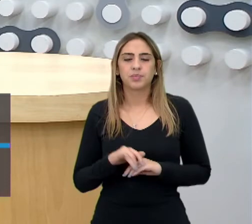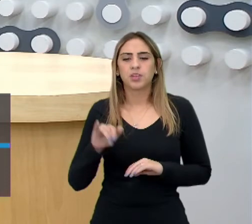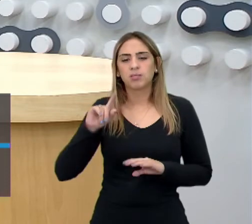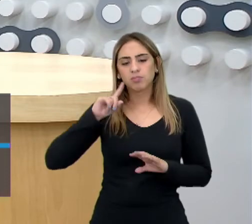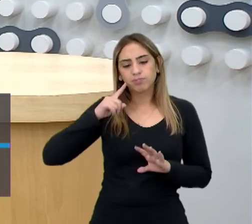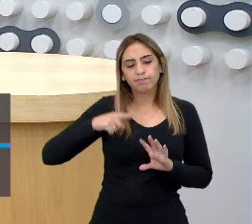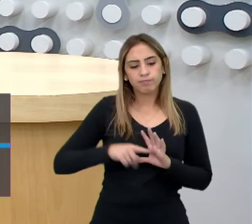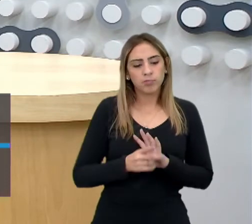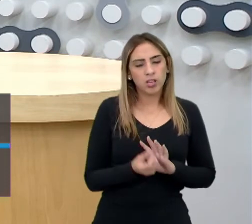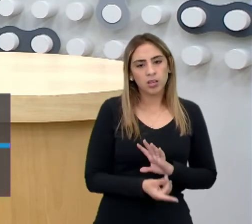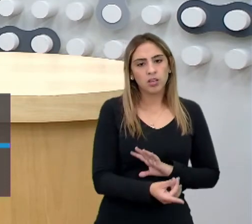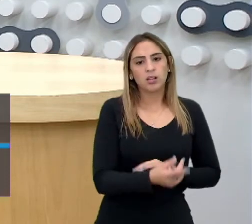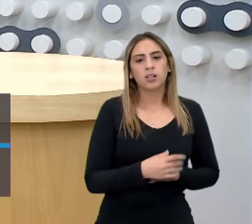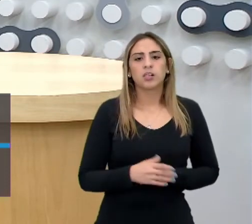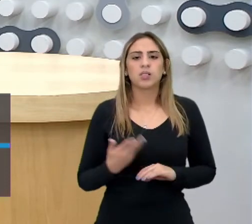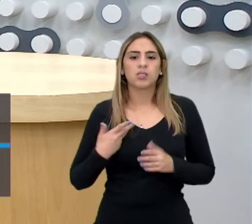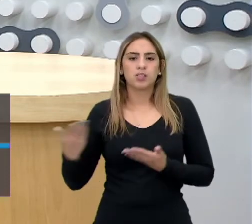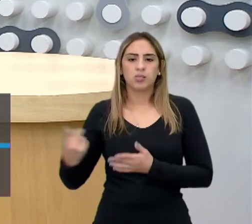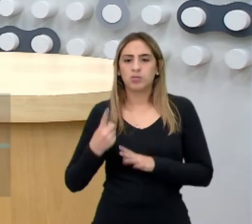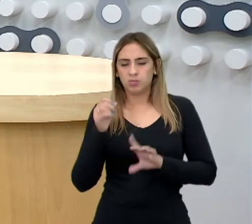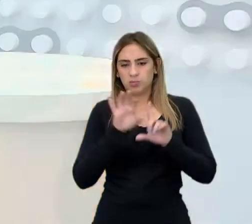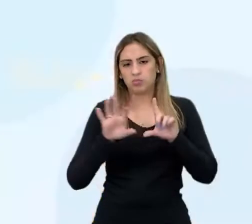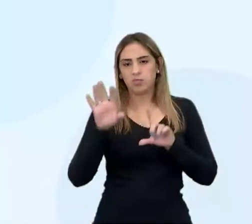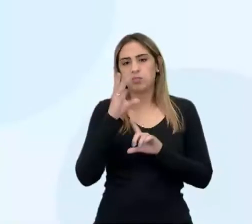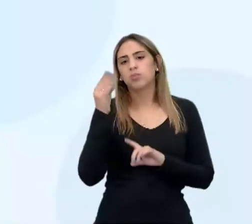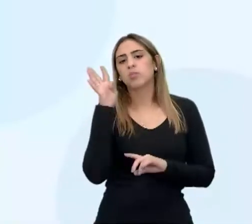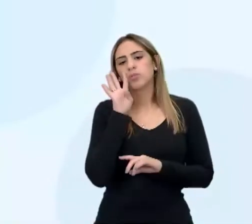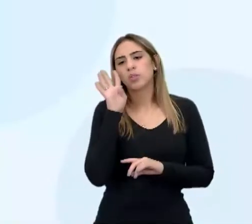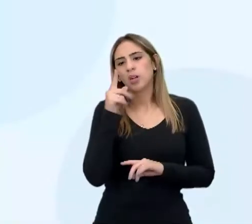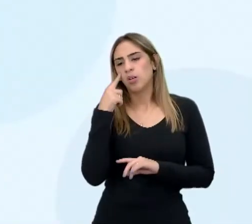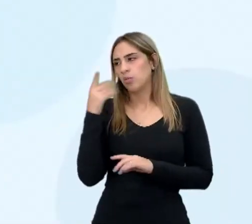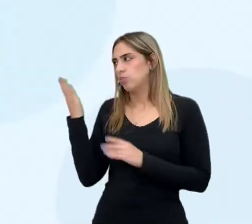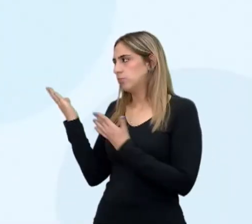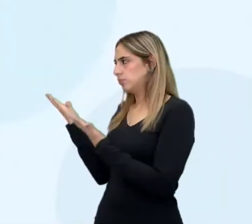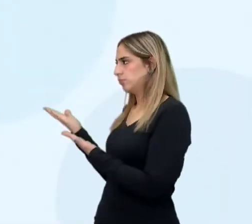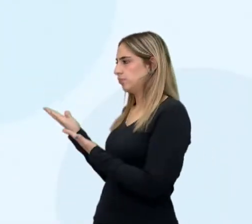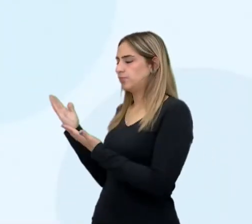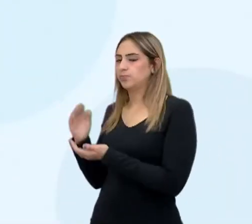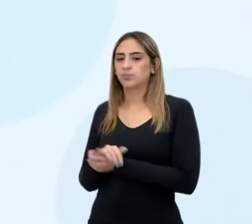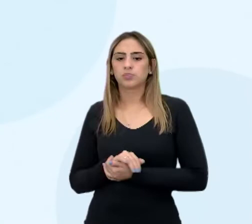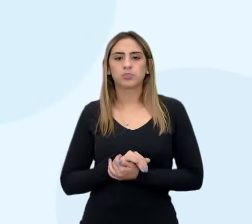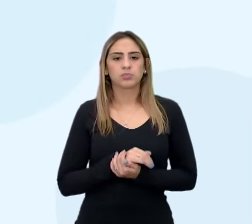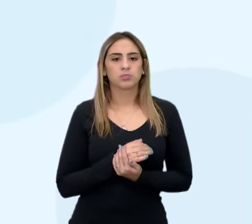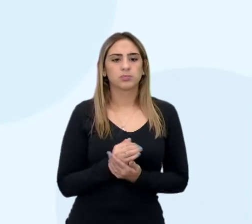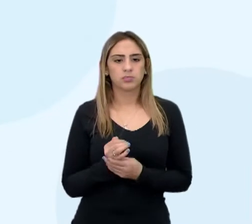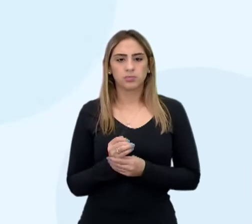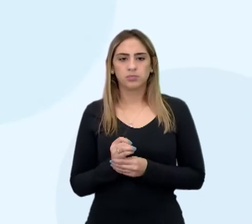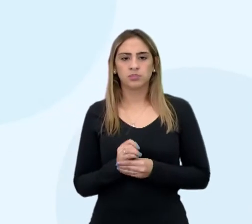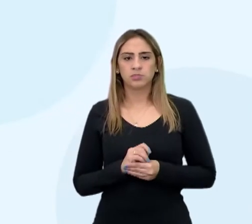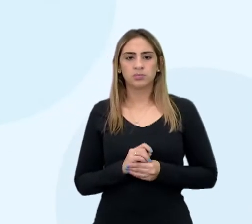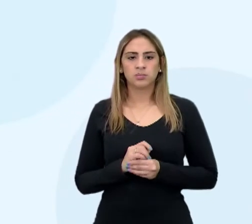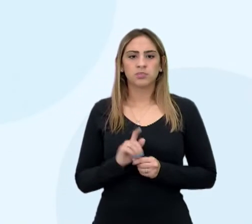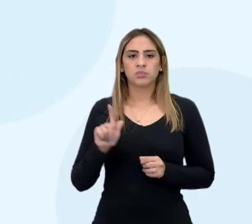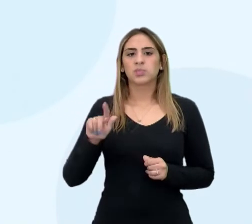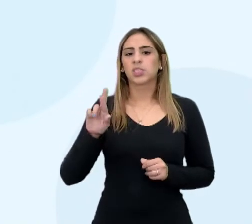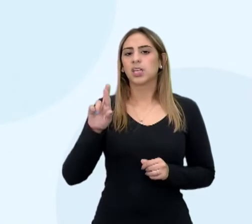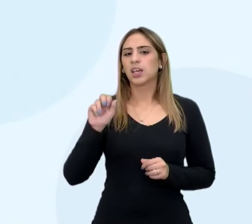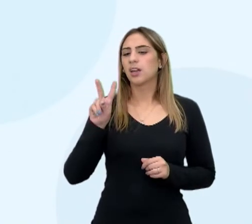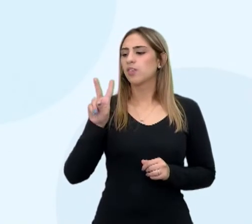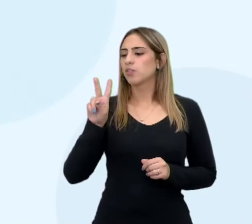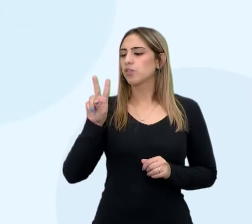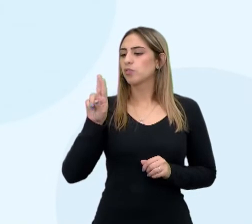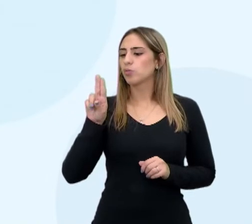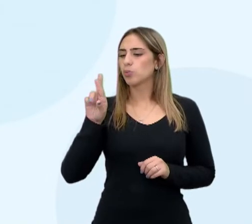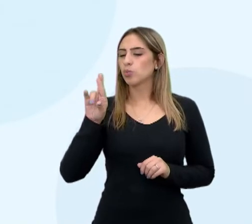dos sismos. E aí eu trouxe uma imagem muito legal aí, que é uma gravura, né, que é uma